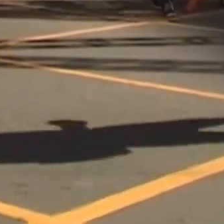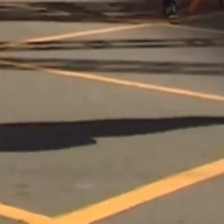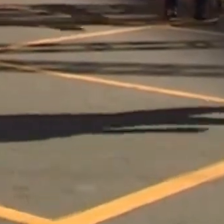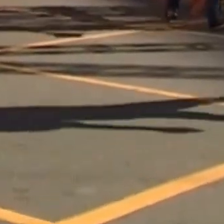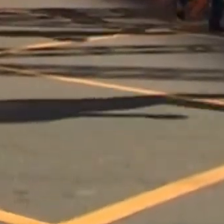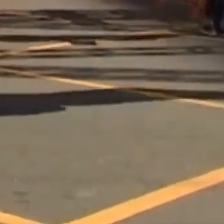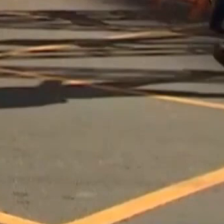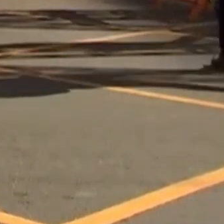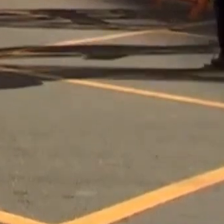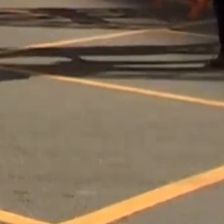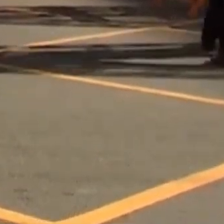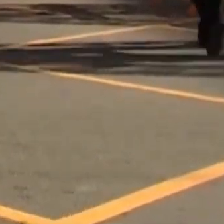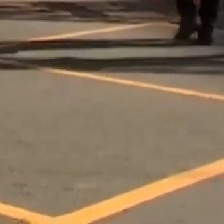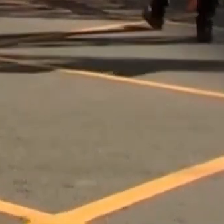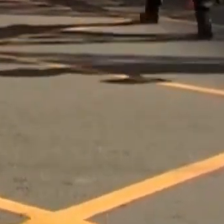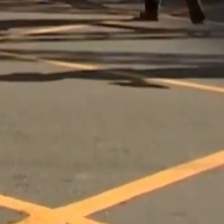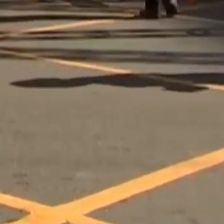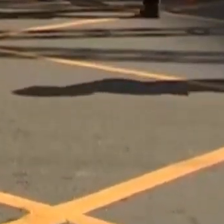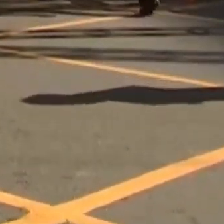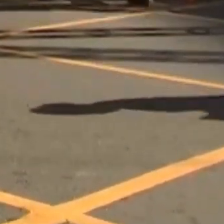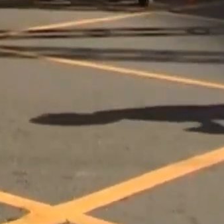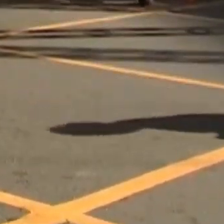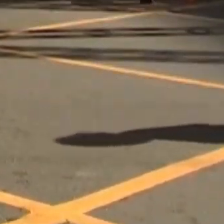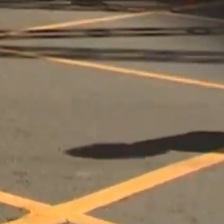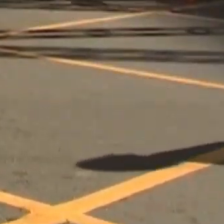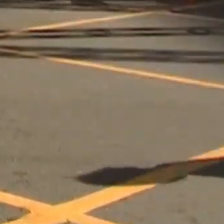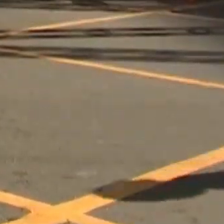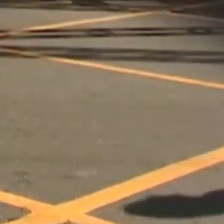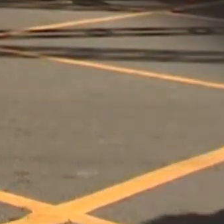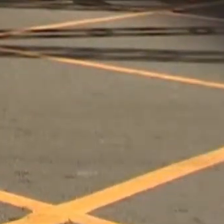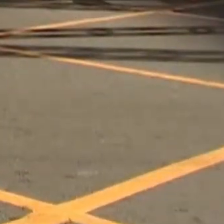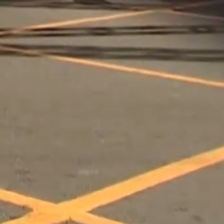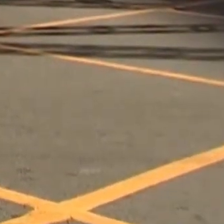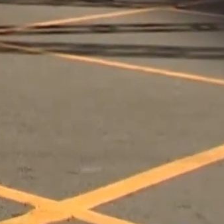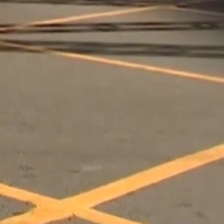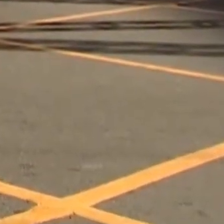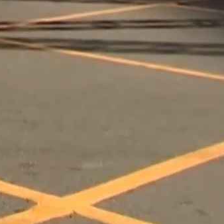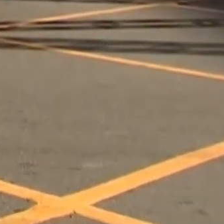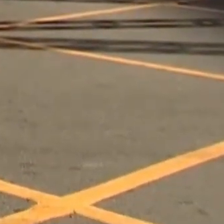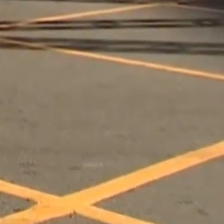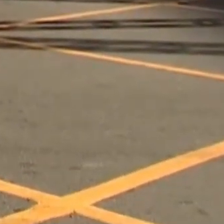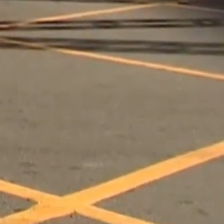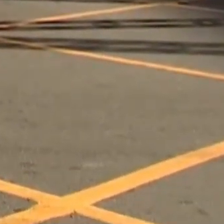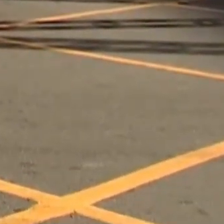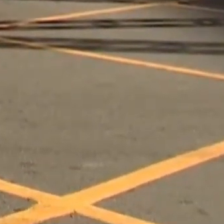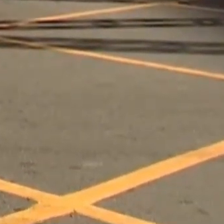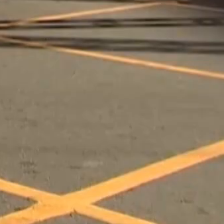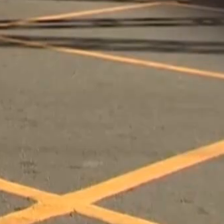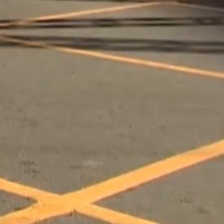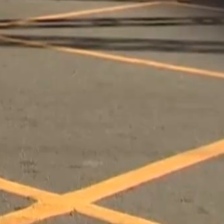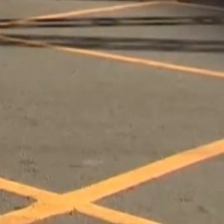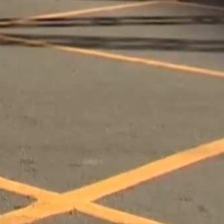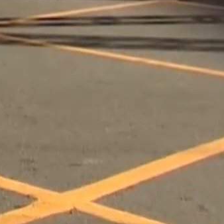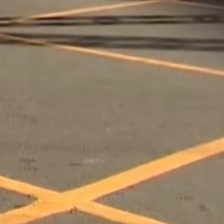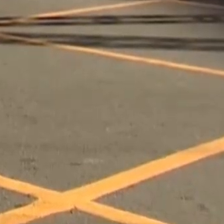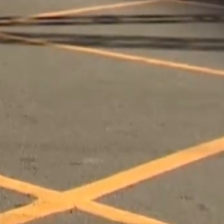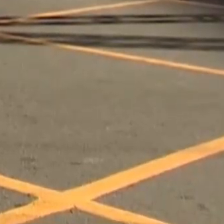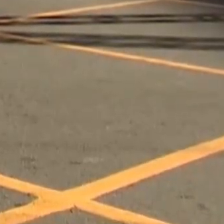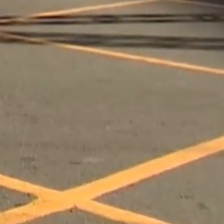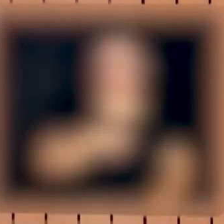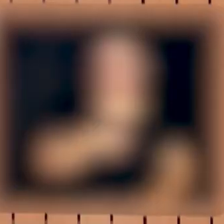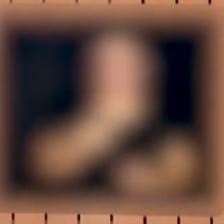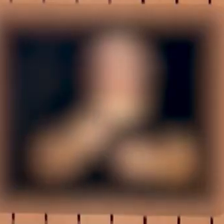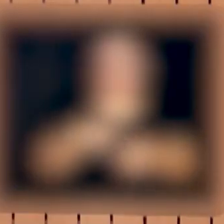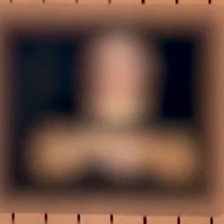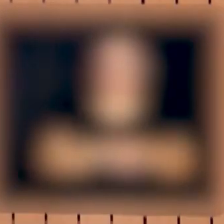ser utilizados por 5 anos, enquanto a legislação em vigor estabelece o prazo de apenas 1